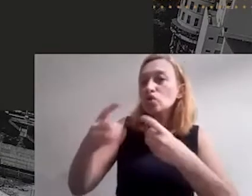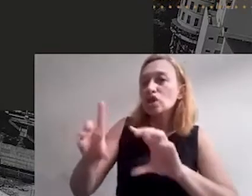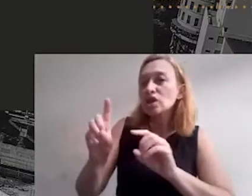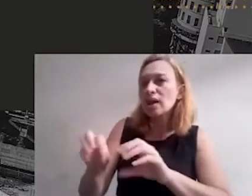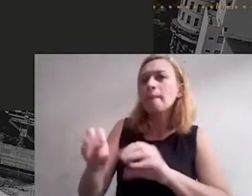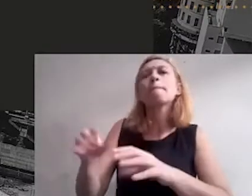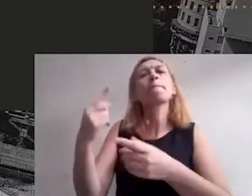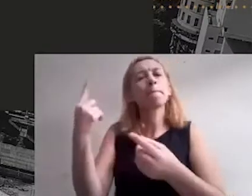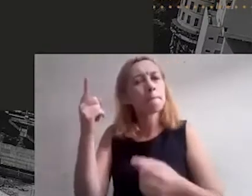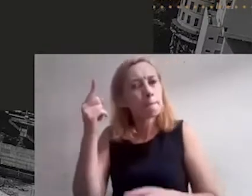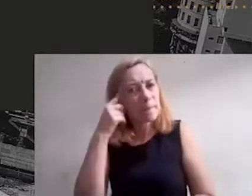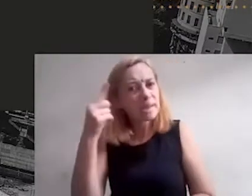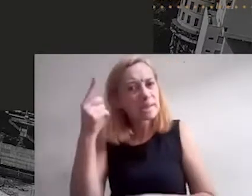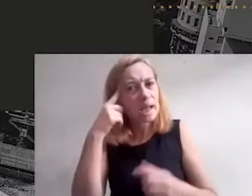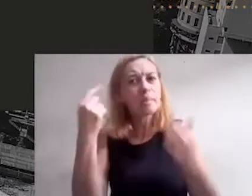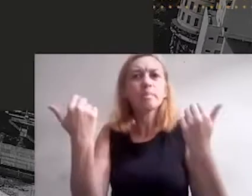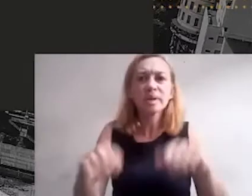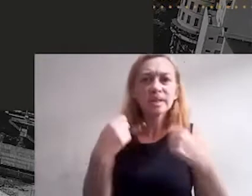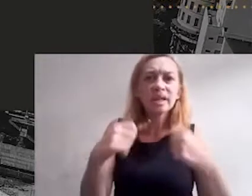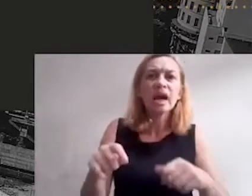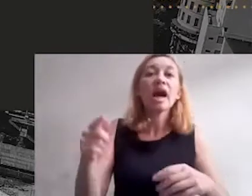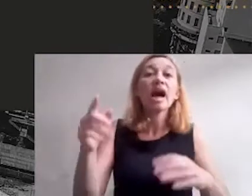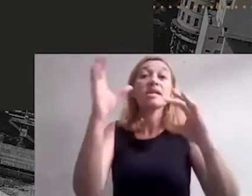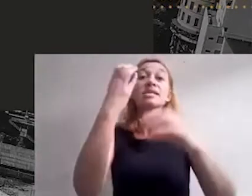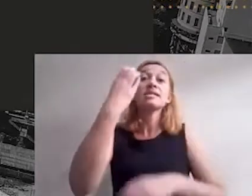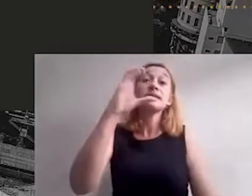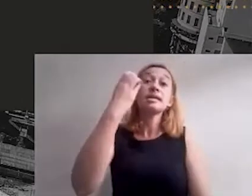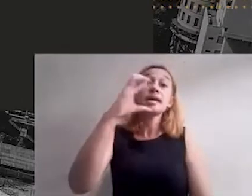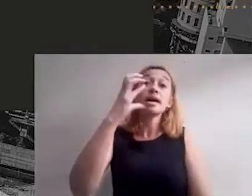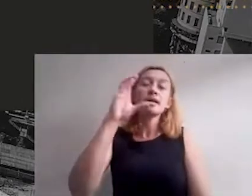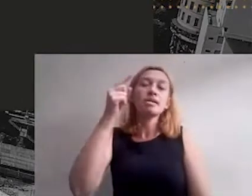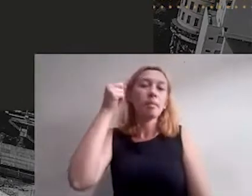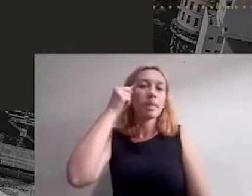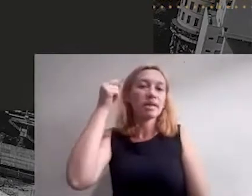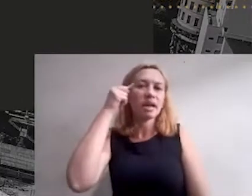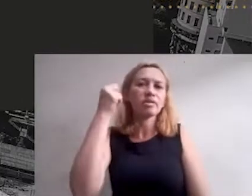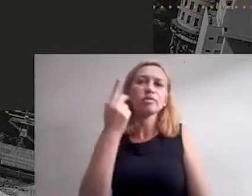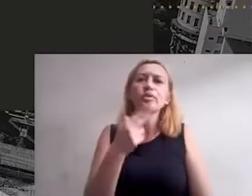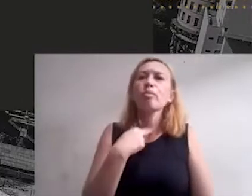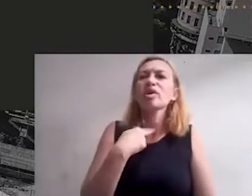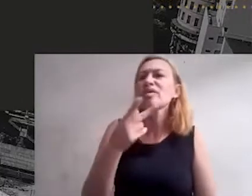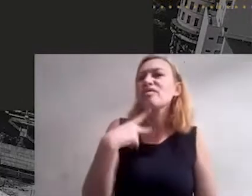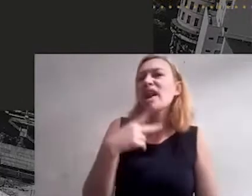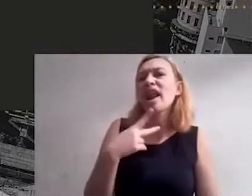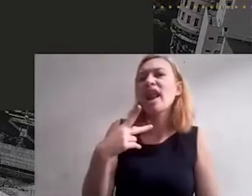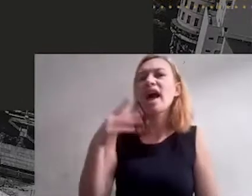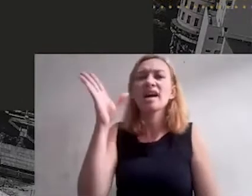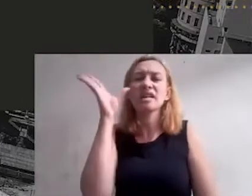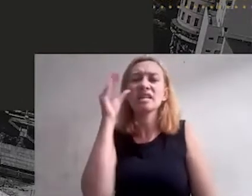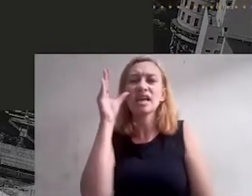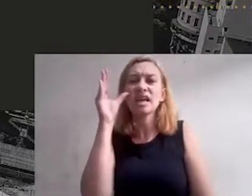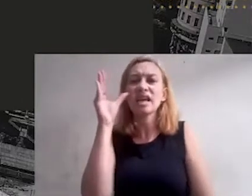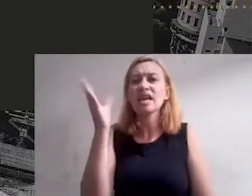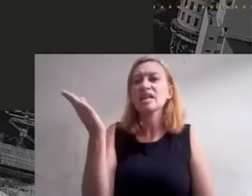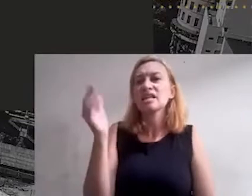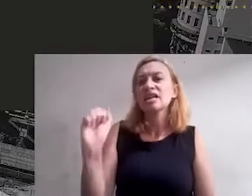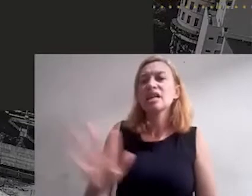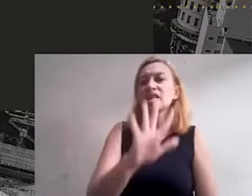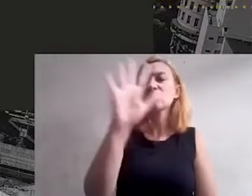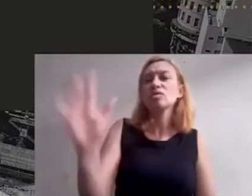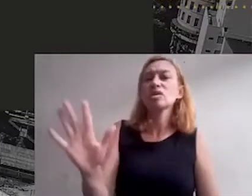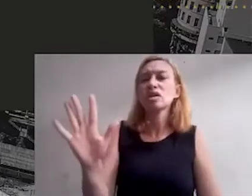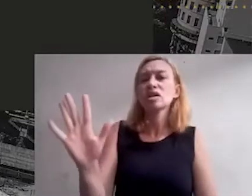à luz da ciência. Nós não podemos falar em interesse nacional partindo de uma premissa da Guerra